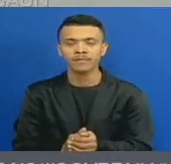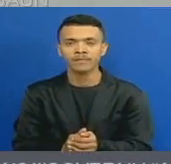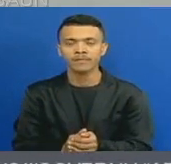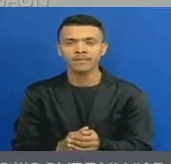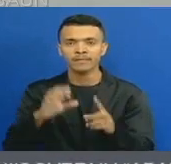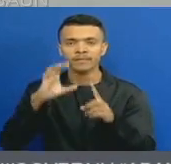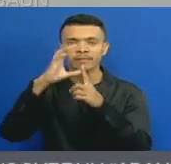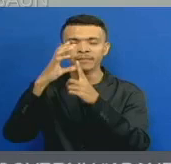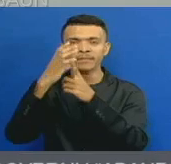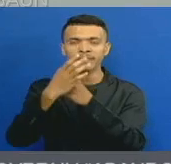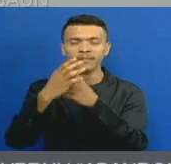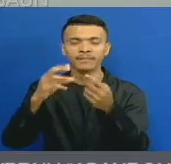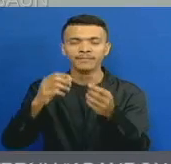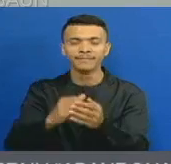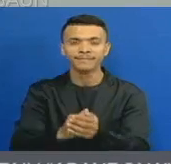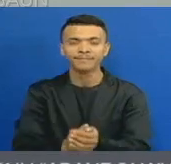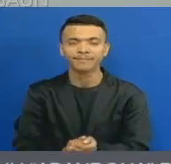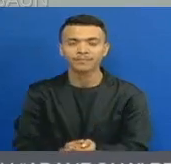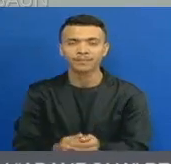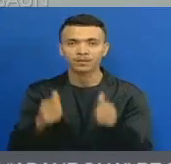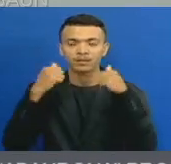cultura, artística, não os protege, teria